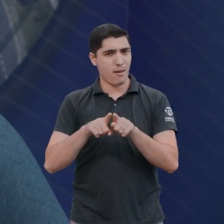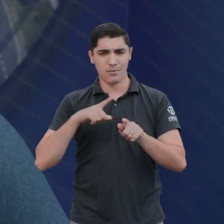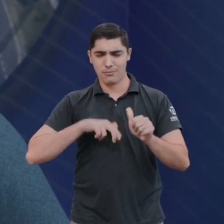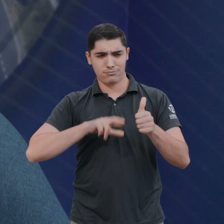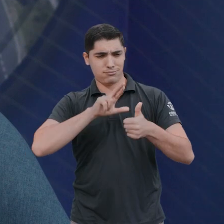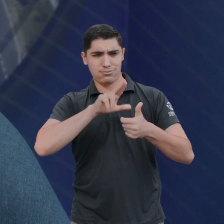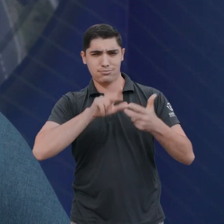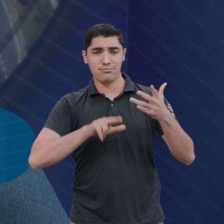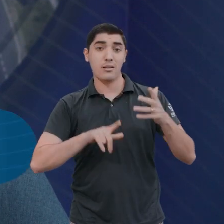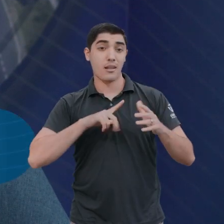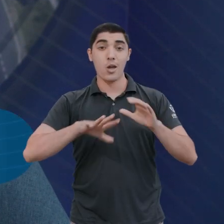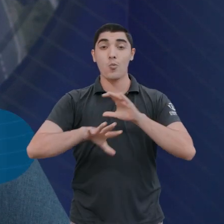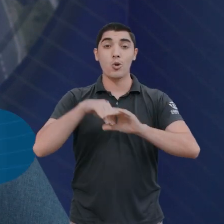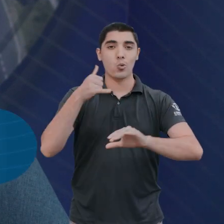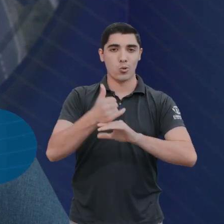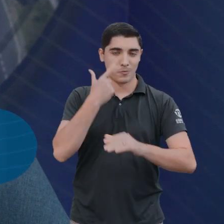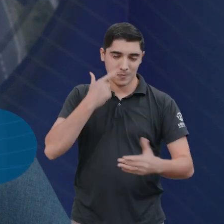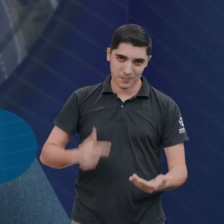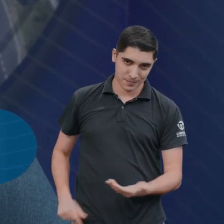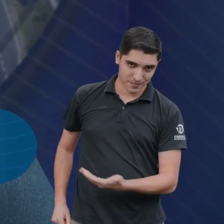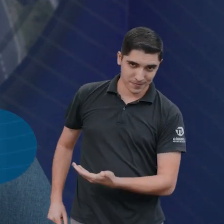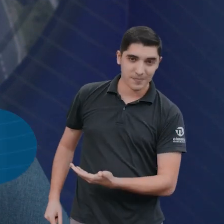bem diversificada, pelo